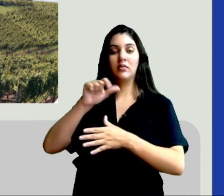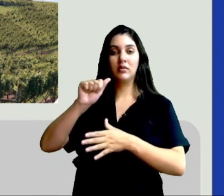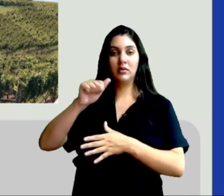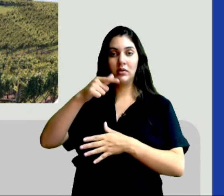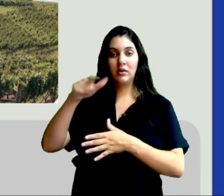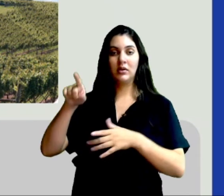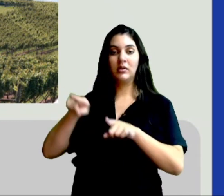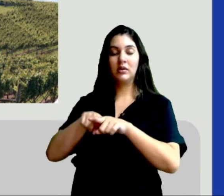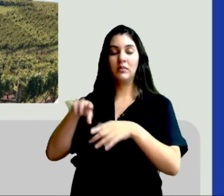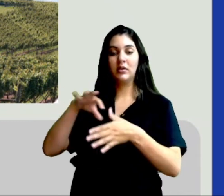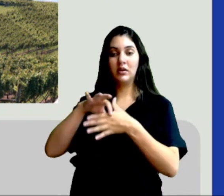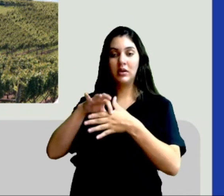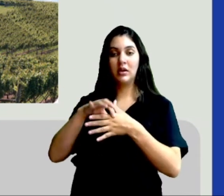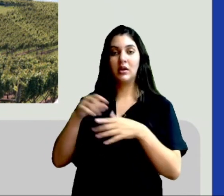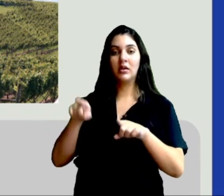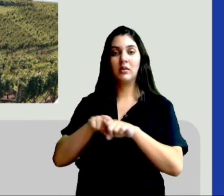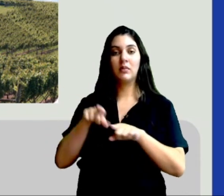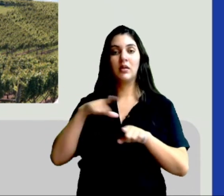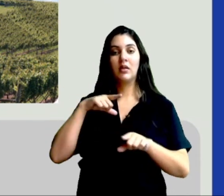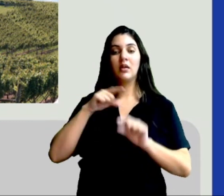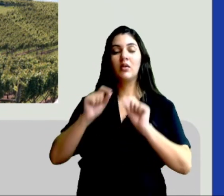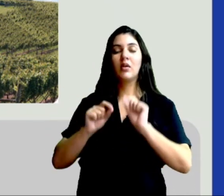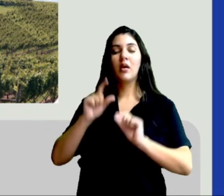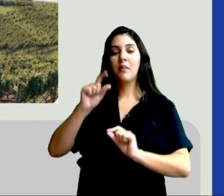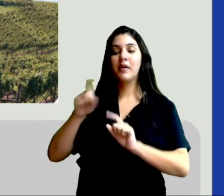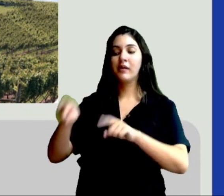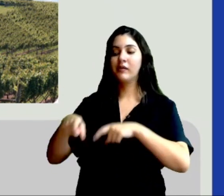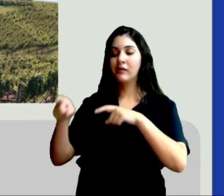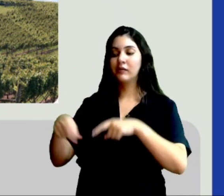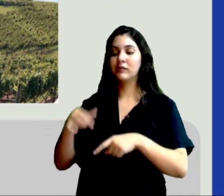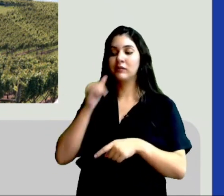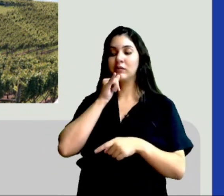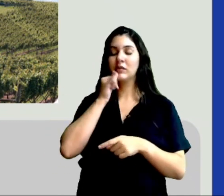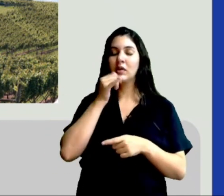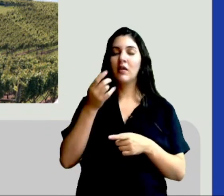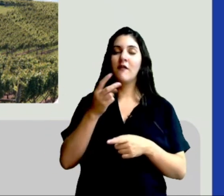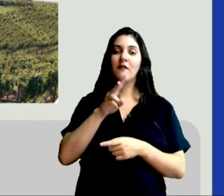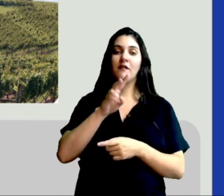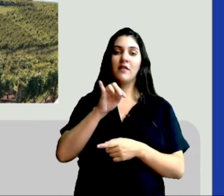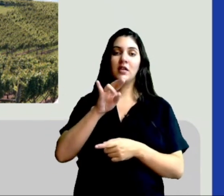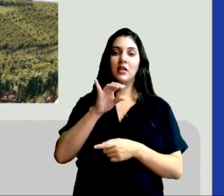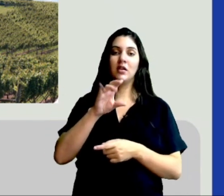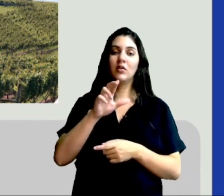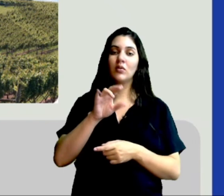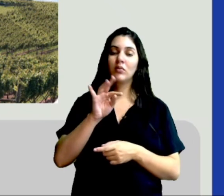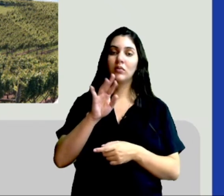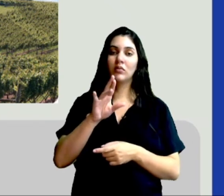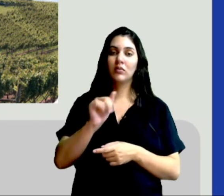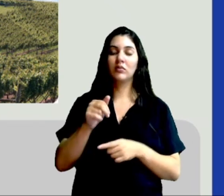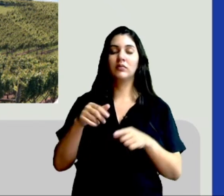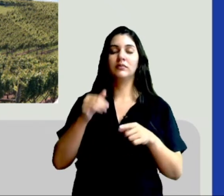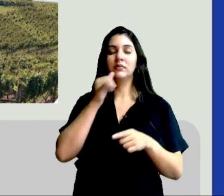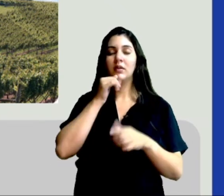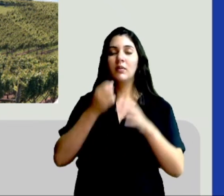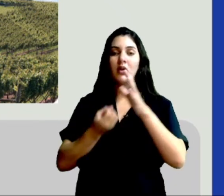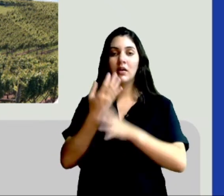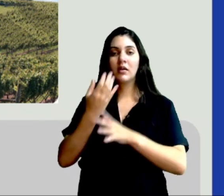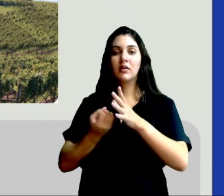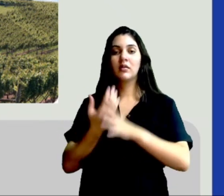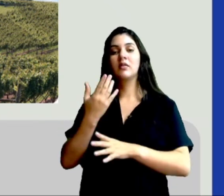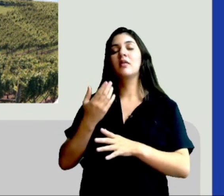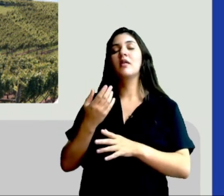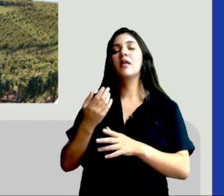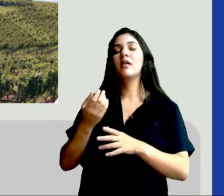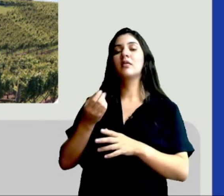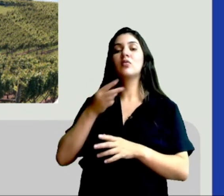de cervos. E também temos aí as viniculturas, né? Nós temos aí uma bela vinicultura, uma vinícola, né, que é